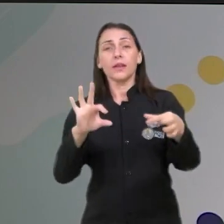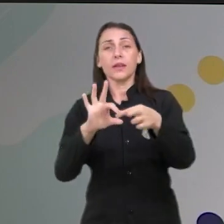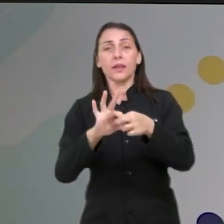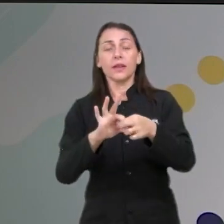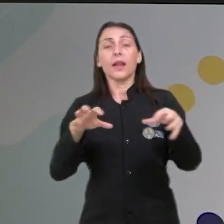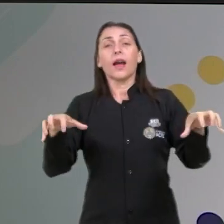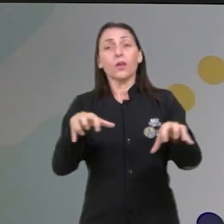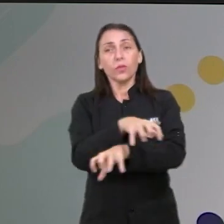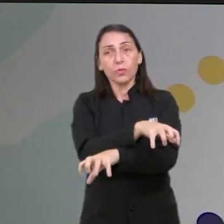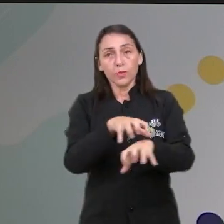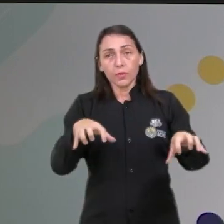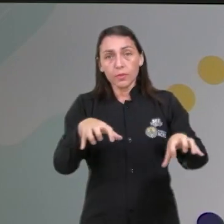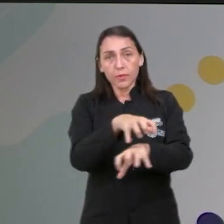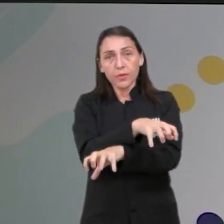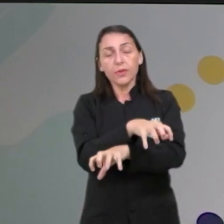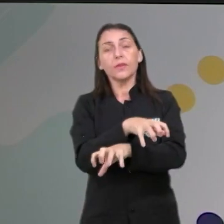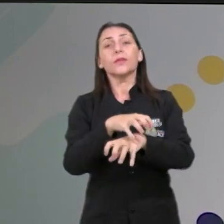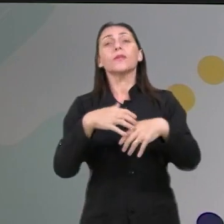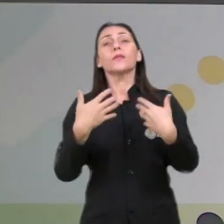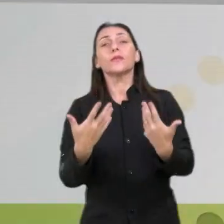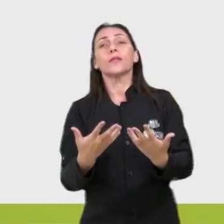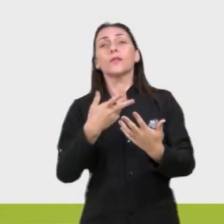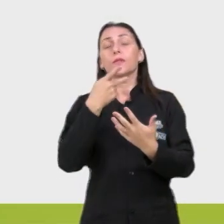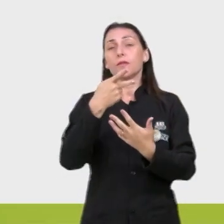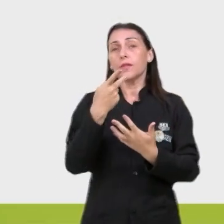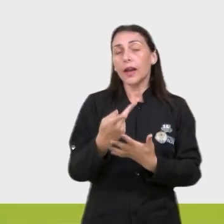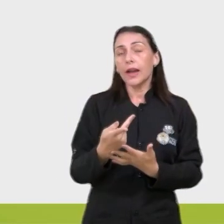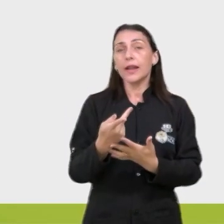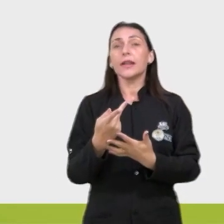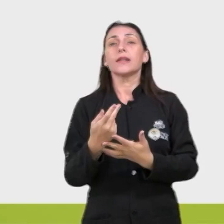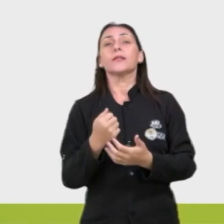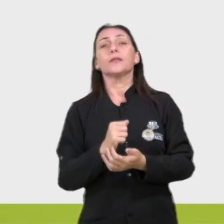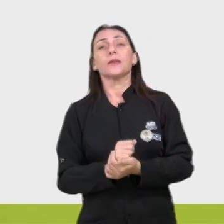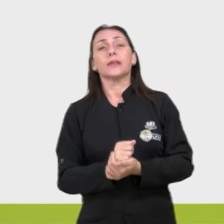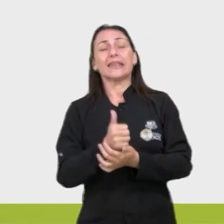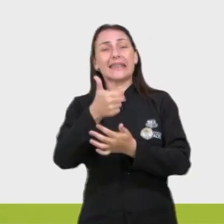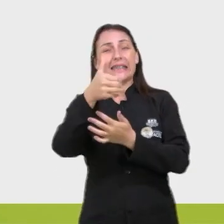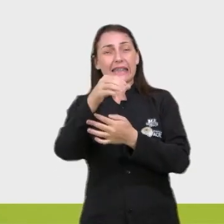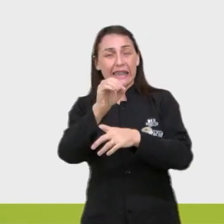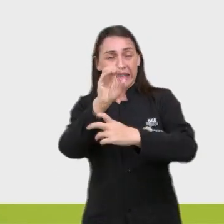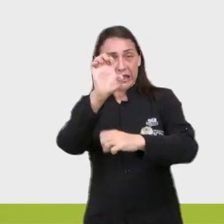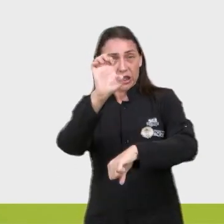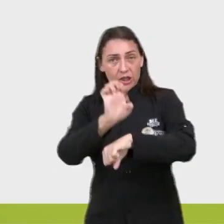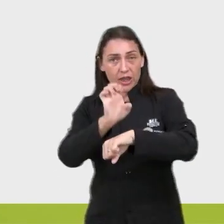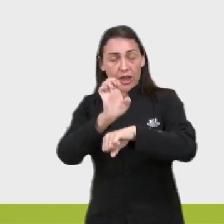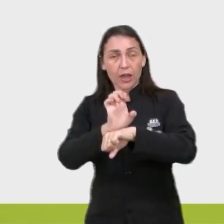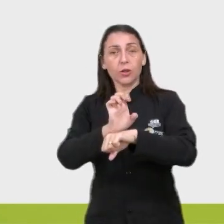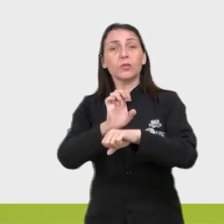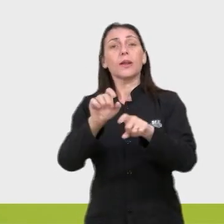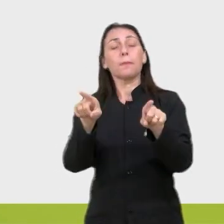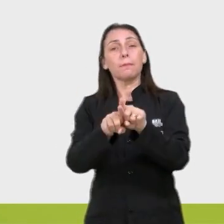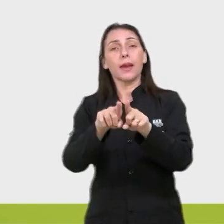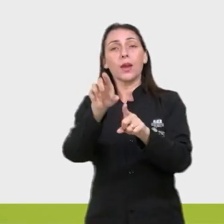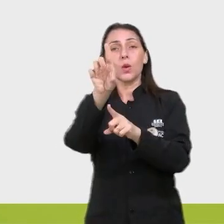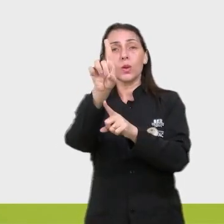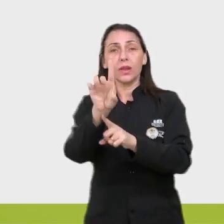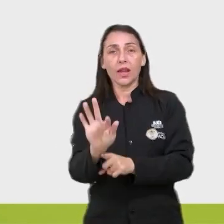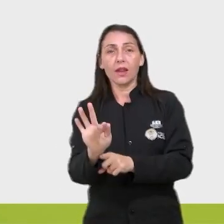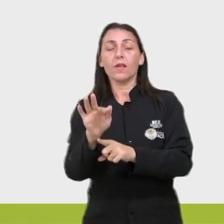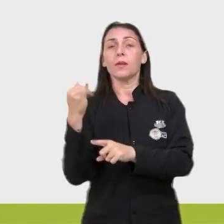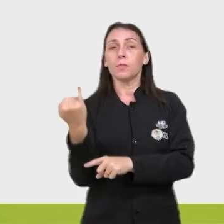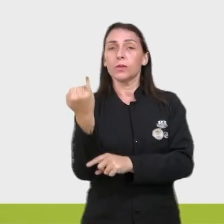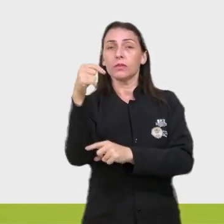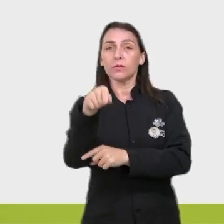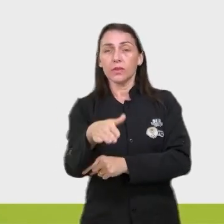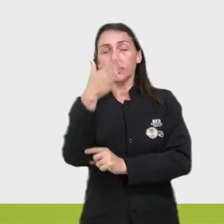domínios morfoclimáticos. Então, quando diz aqui, ó, que está ali por 10 estados mais o Distrito Federal, é importante que